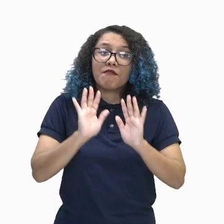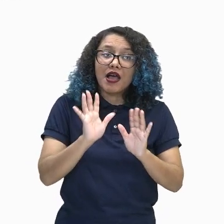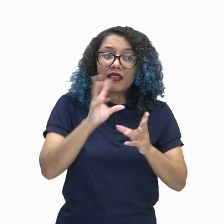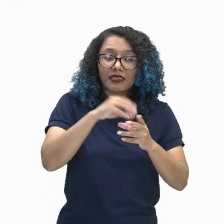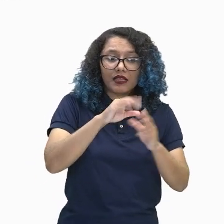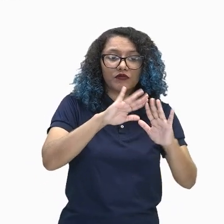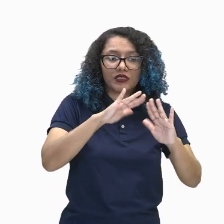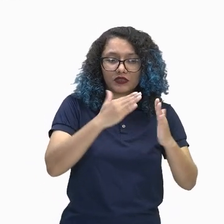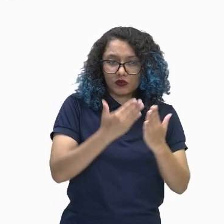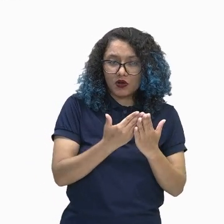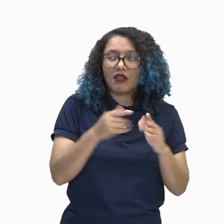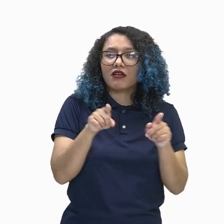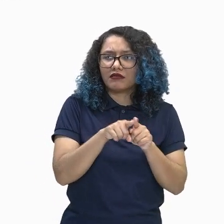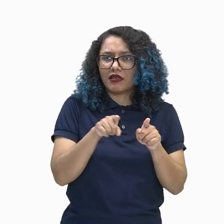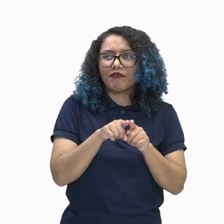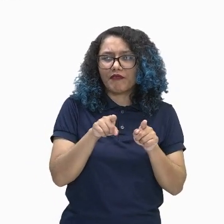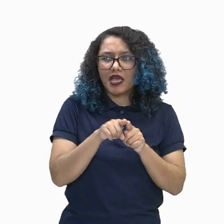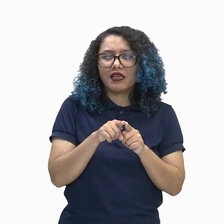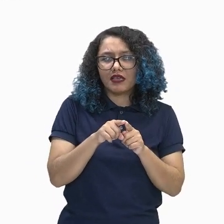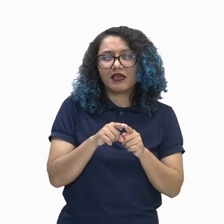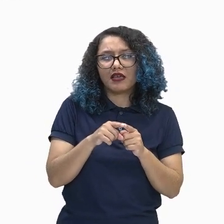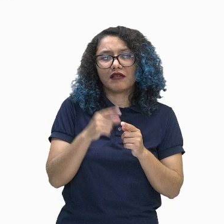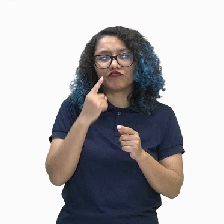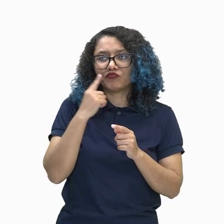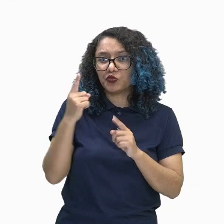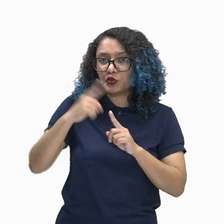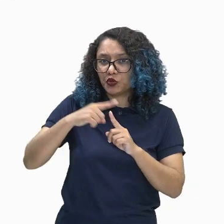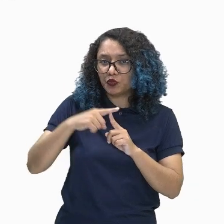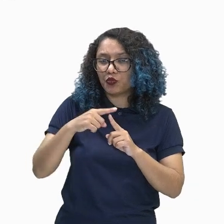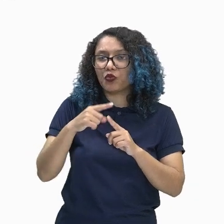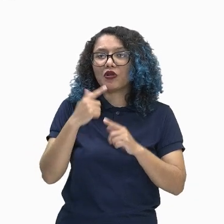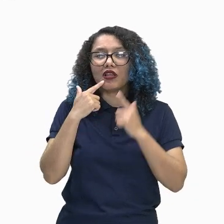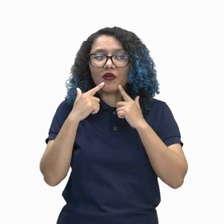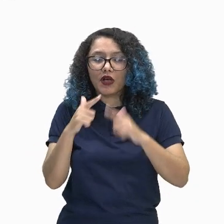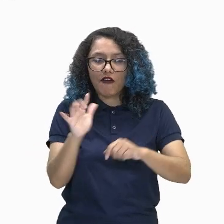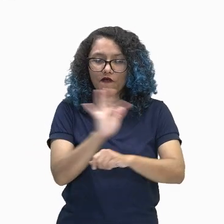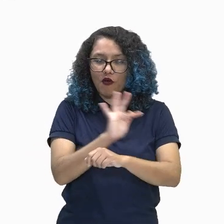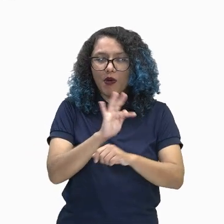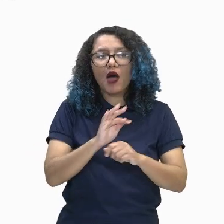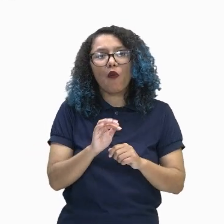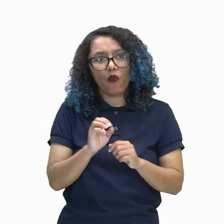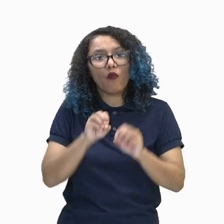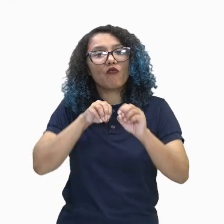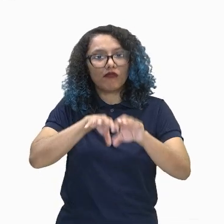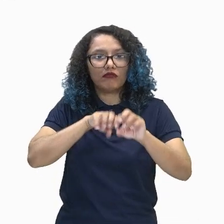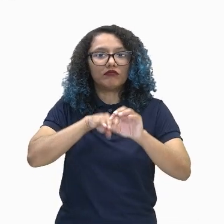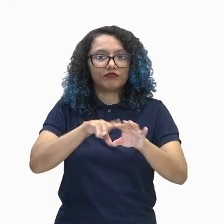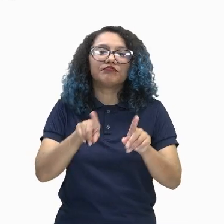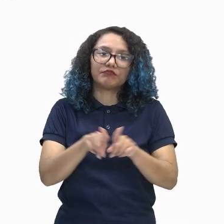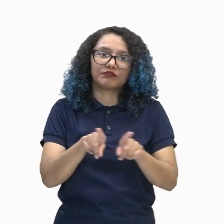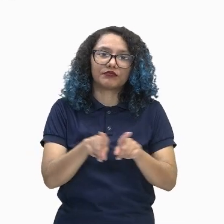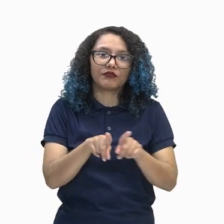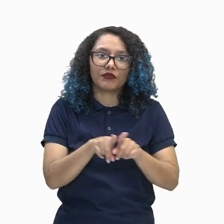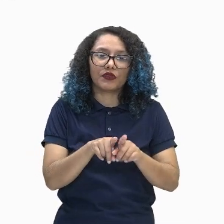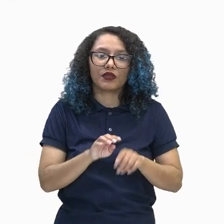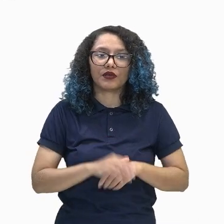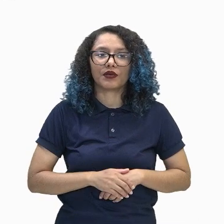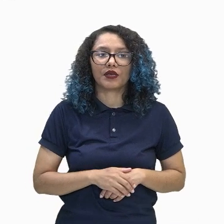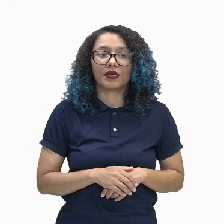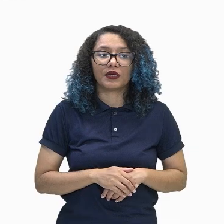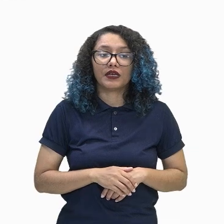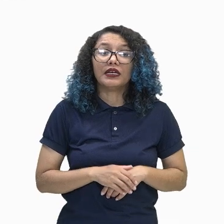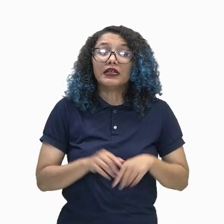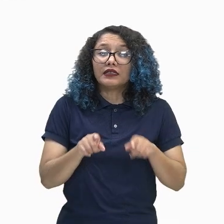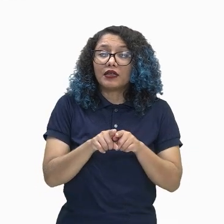ela oferece esse tipo de língua, desse tipo de linguagem, né? E então, a outra forma